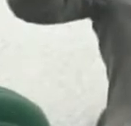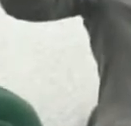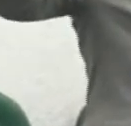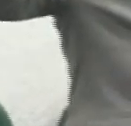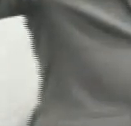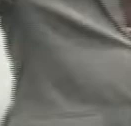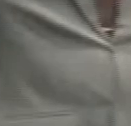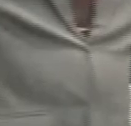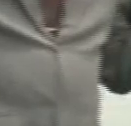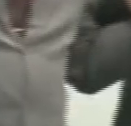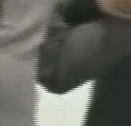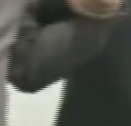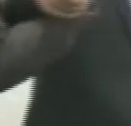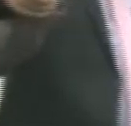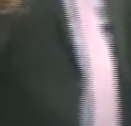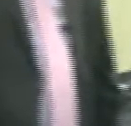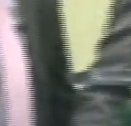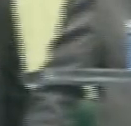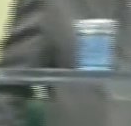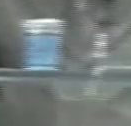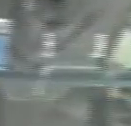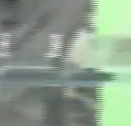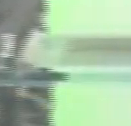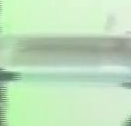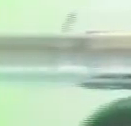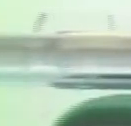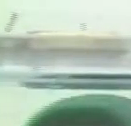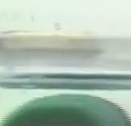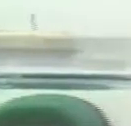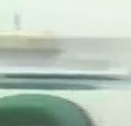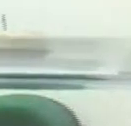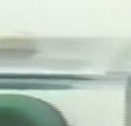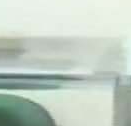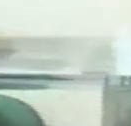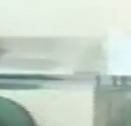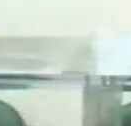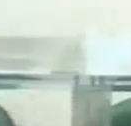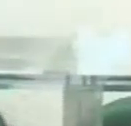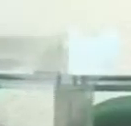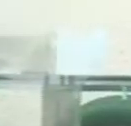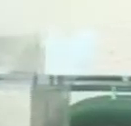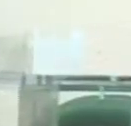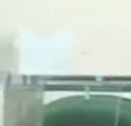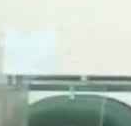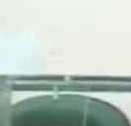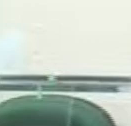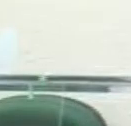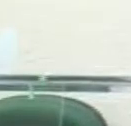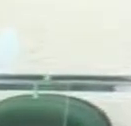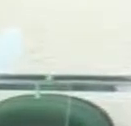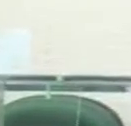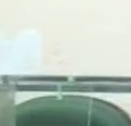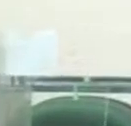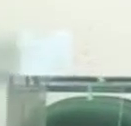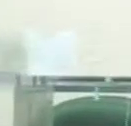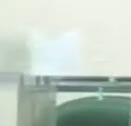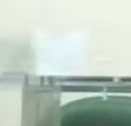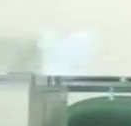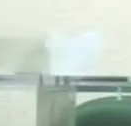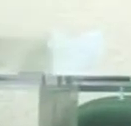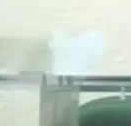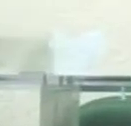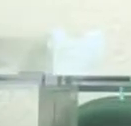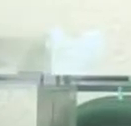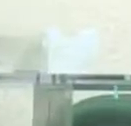realmente atingidos nossos lares nós vamos fazer oração contra droga contra